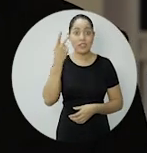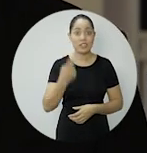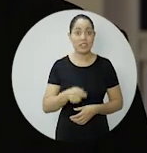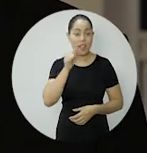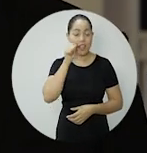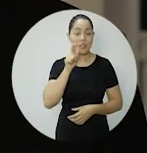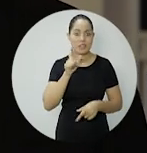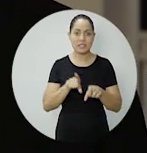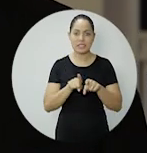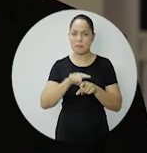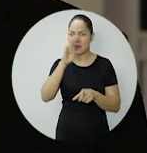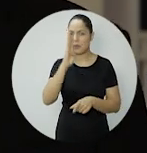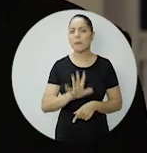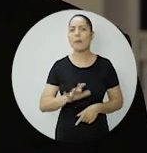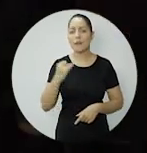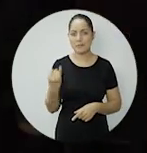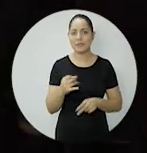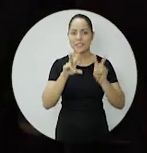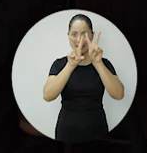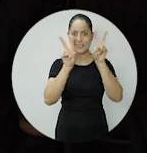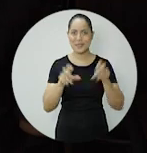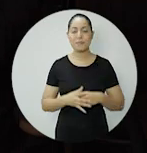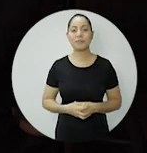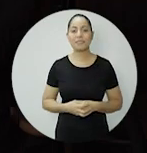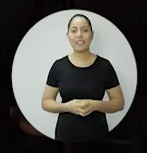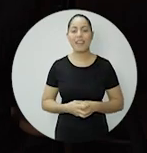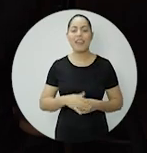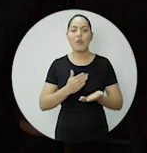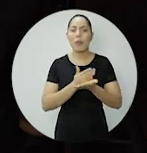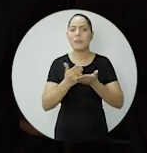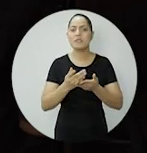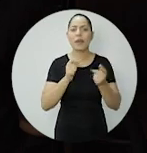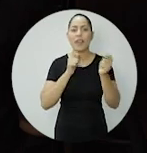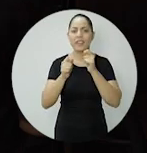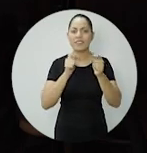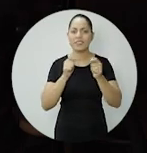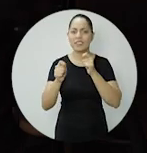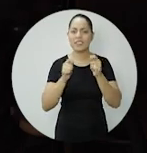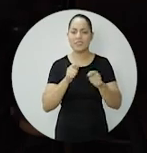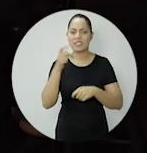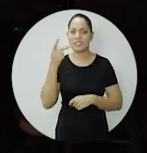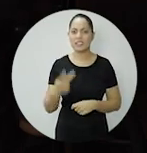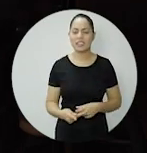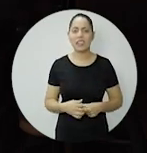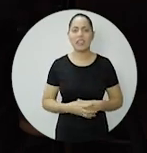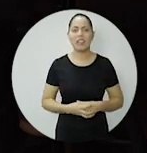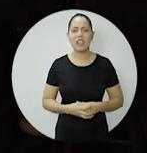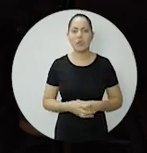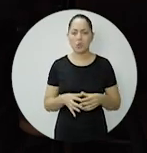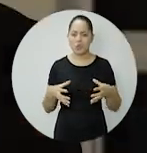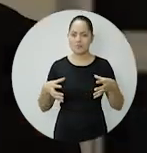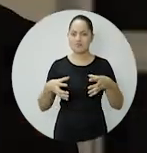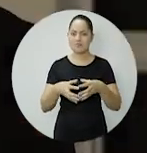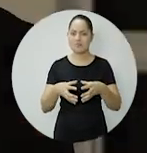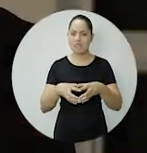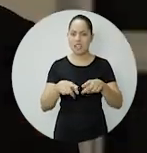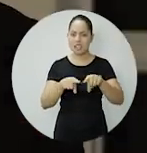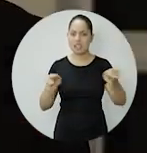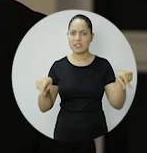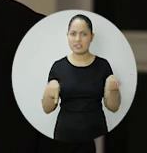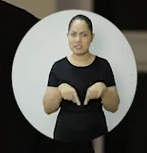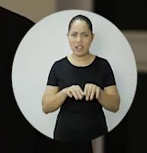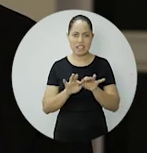só alagoano, mas no cenário nacional. E a gente começou esta entrevista aqui em uma destas salas que